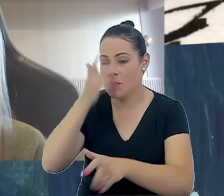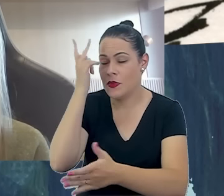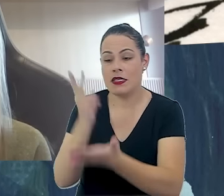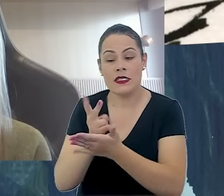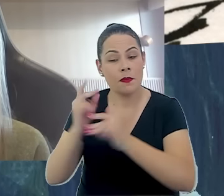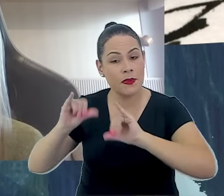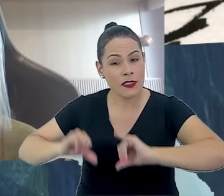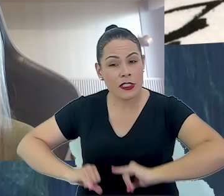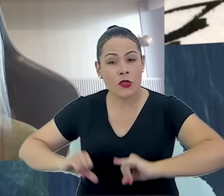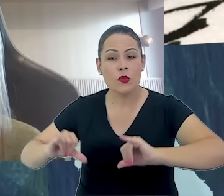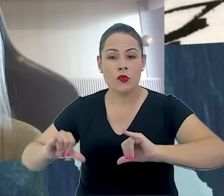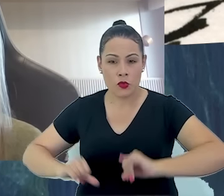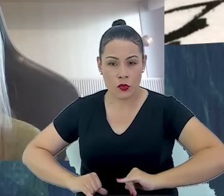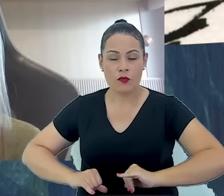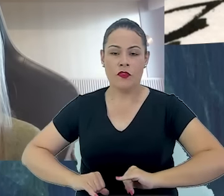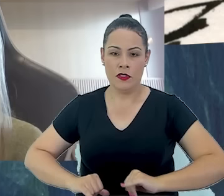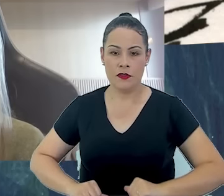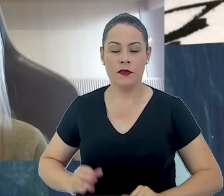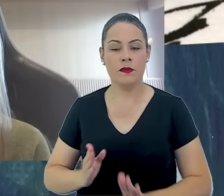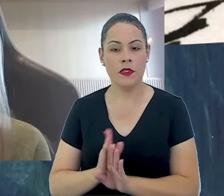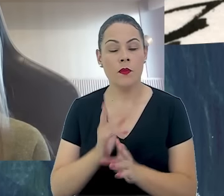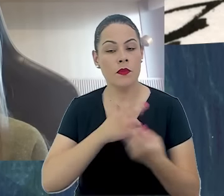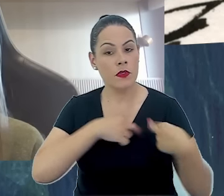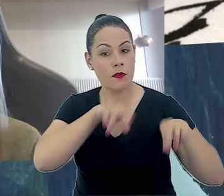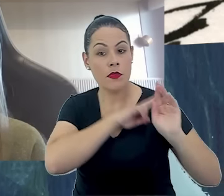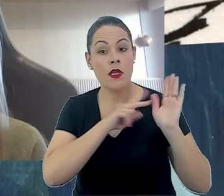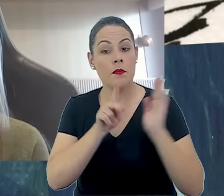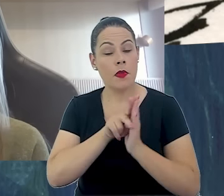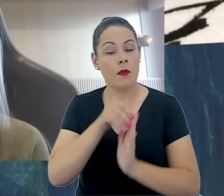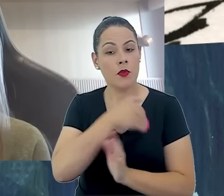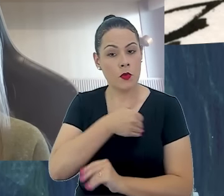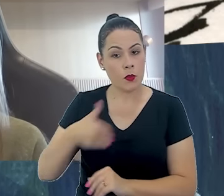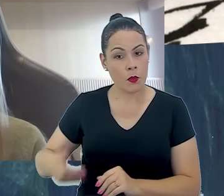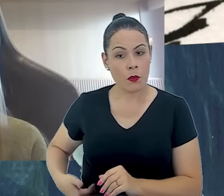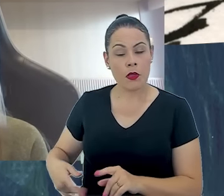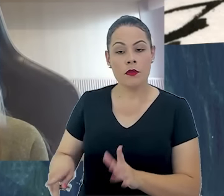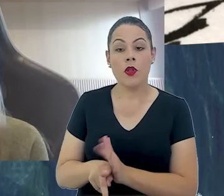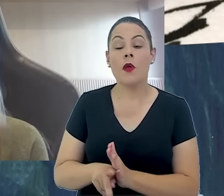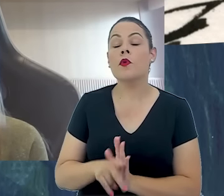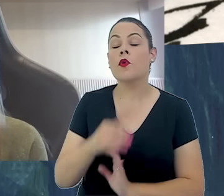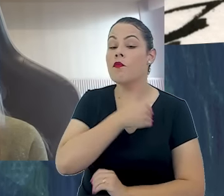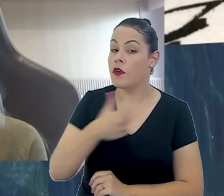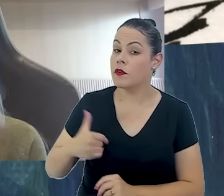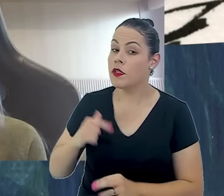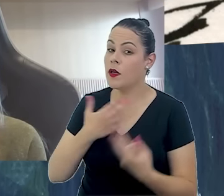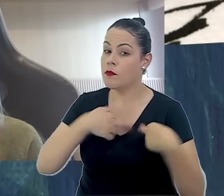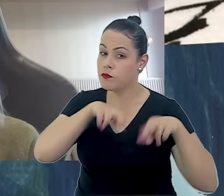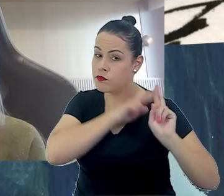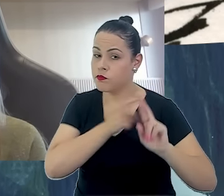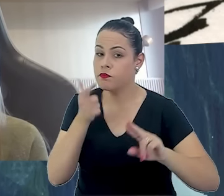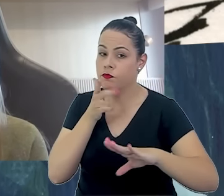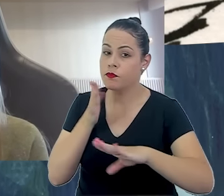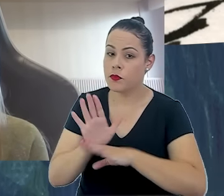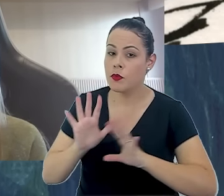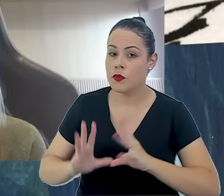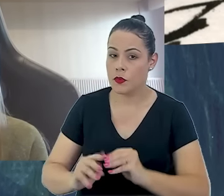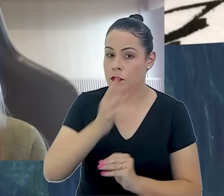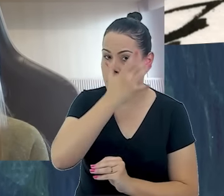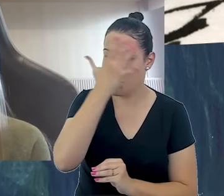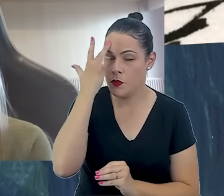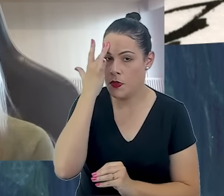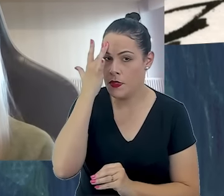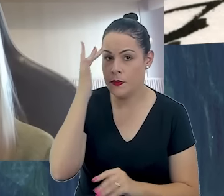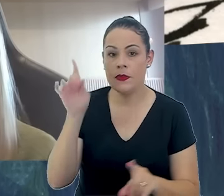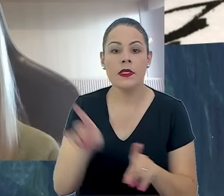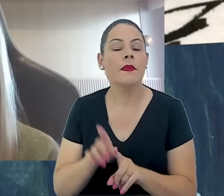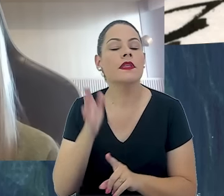que estão sendo vítimas dele. Isso é um papel do poder público, um papel de governo. Além disso, é preciso